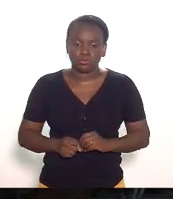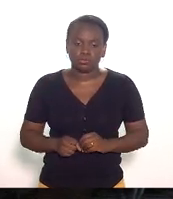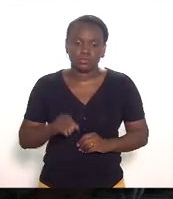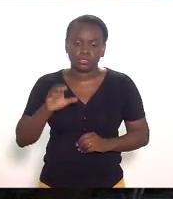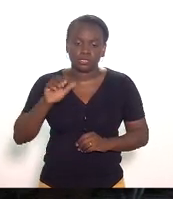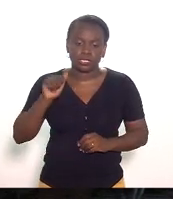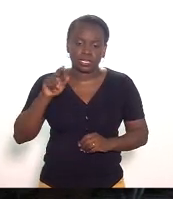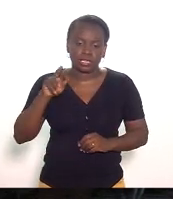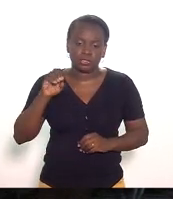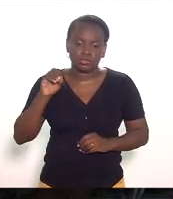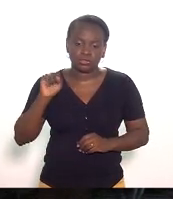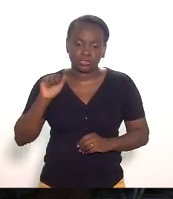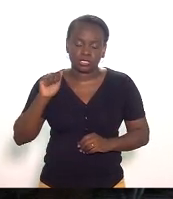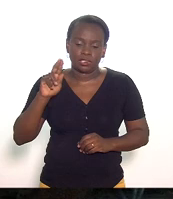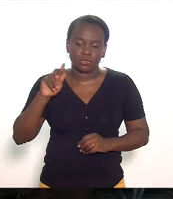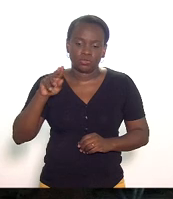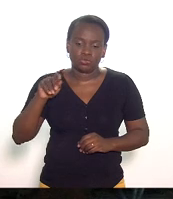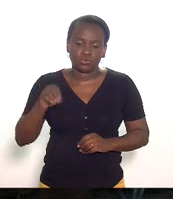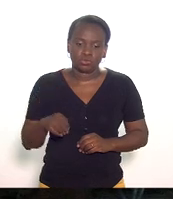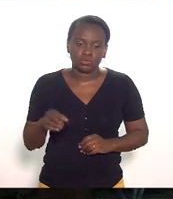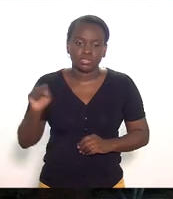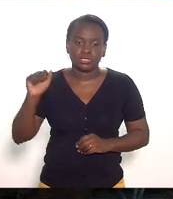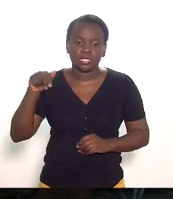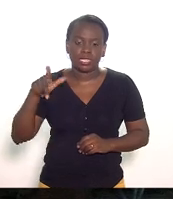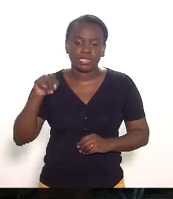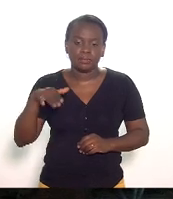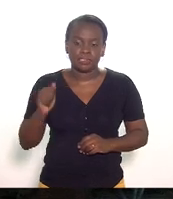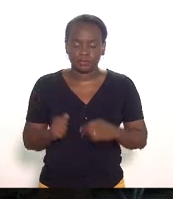Deputado Carlos Augusto. Deputado Coronel Salema.